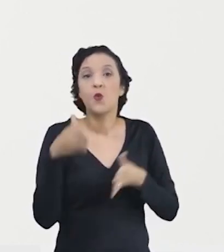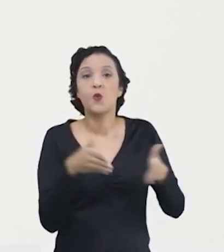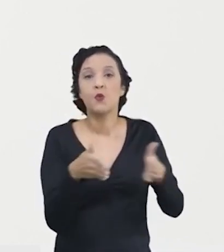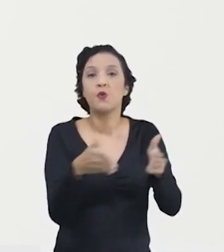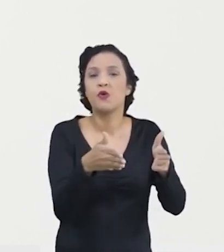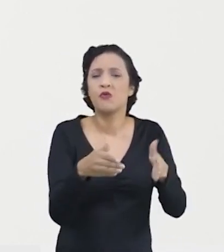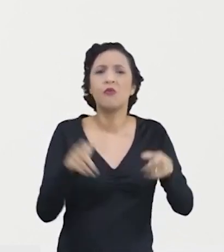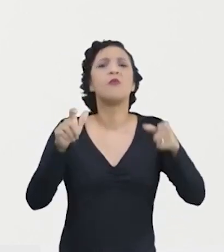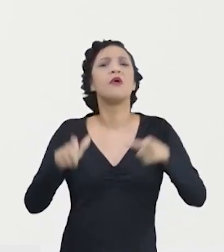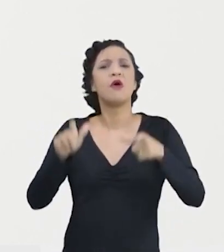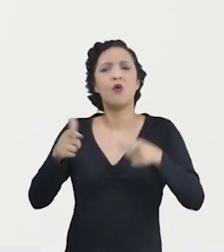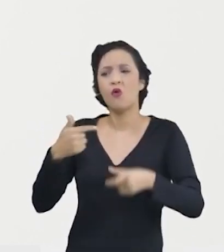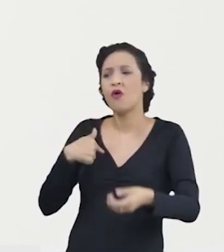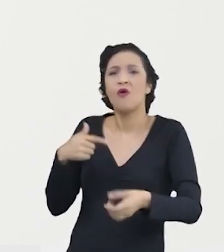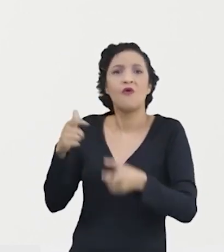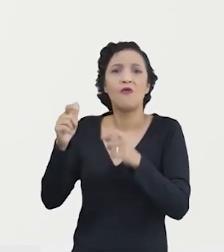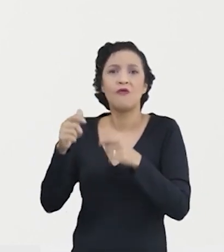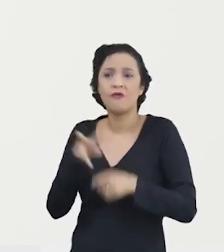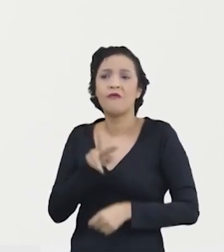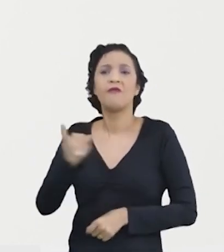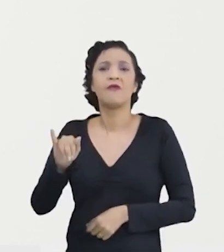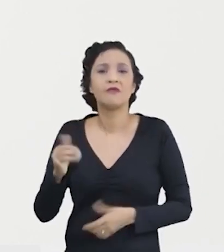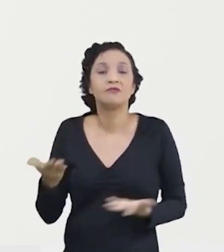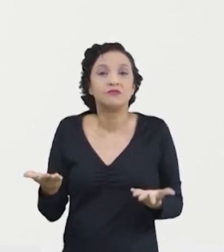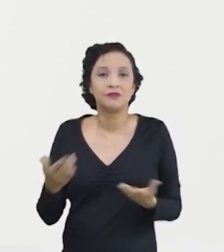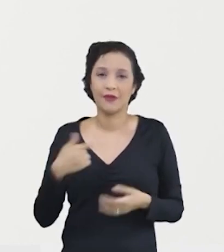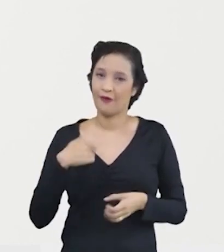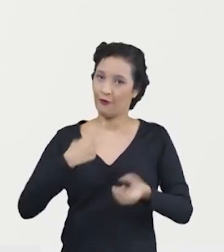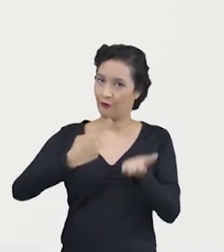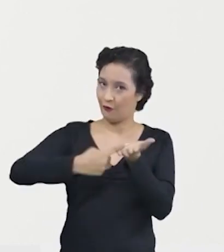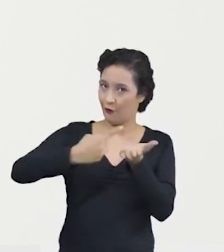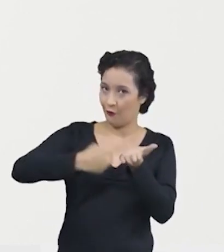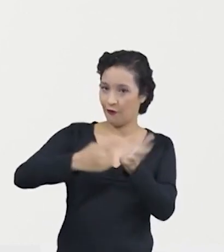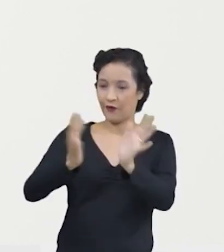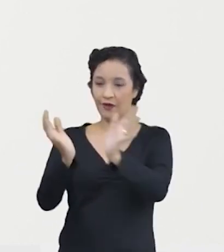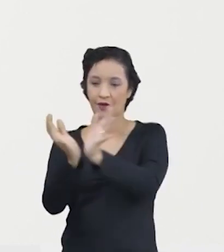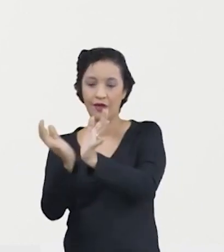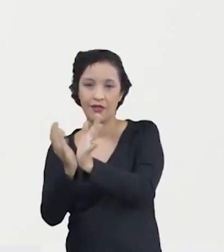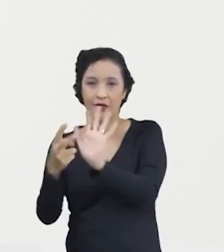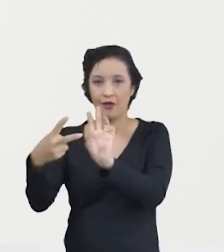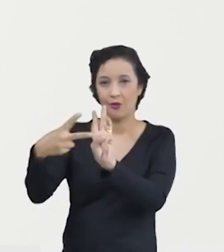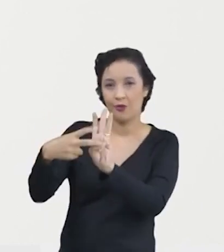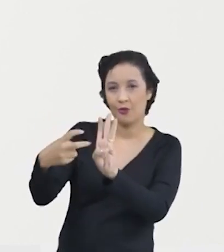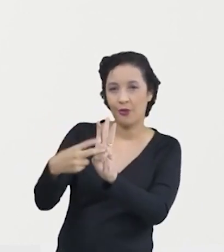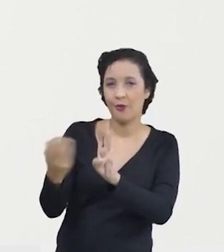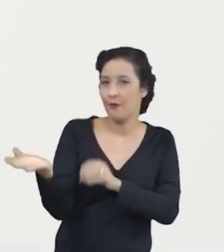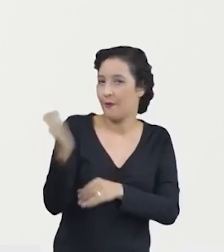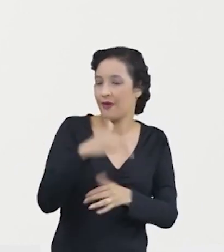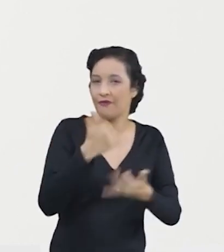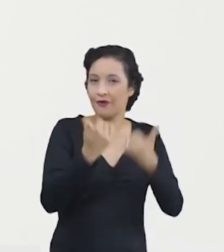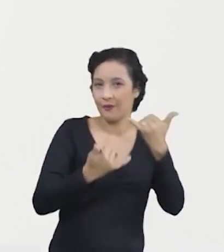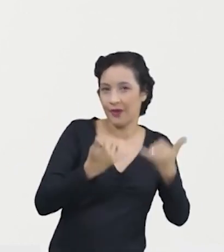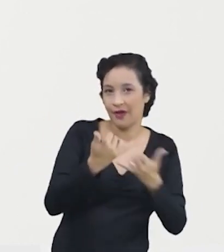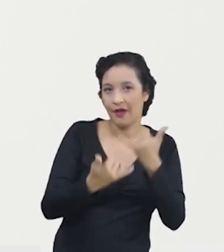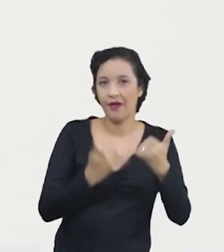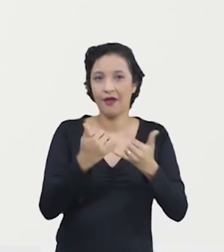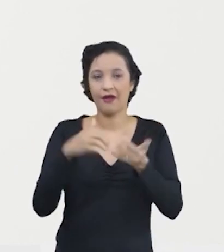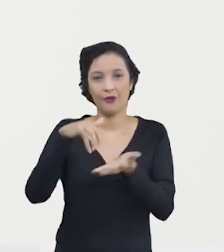onde vou? Eu vou convidar a minha tribo para brincar no garantido, para o mundo